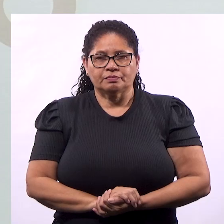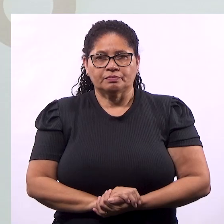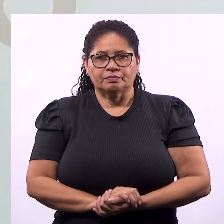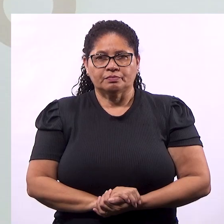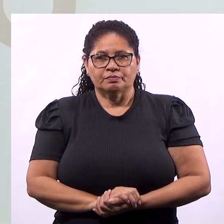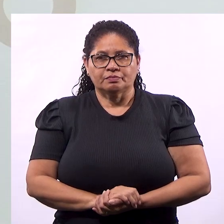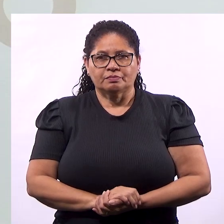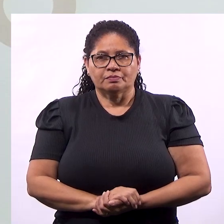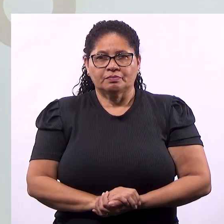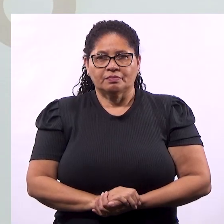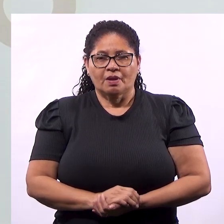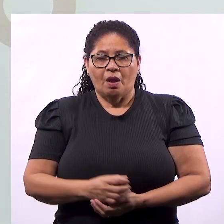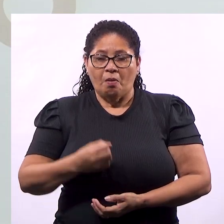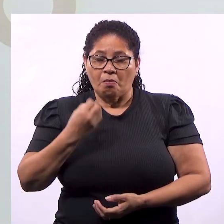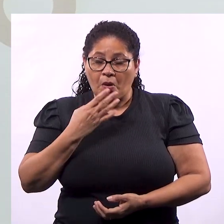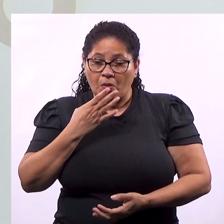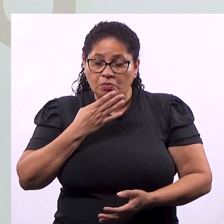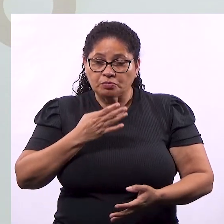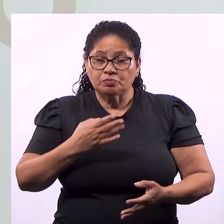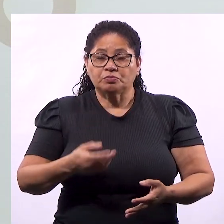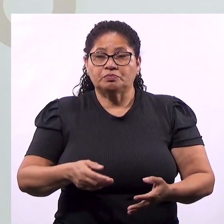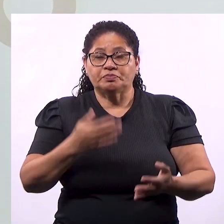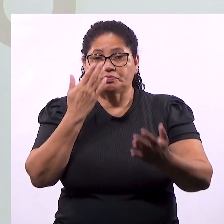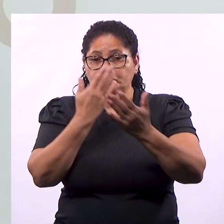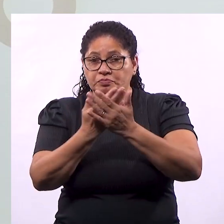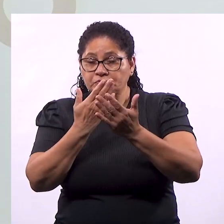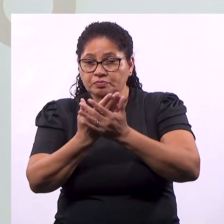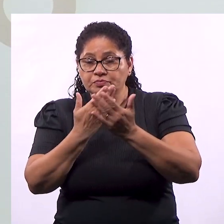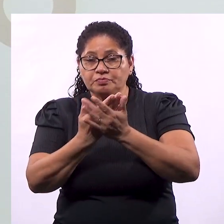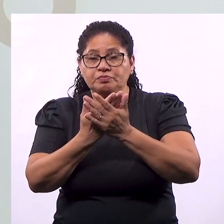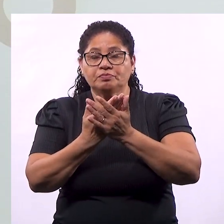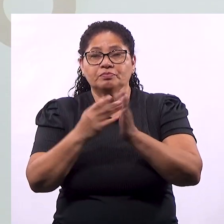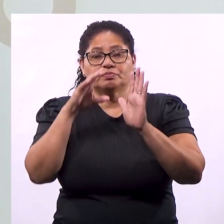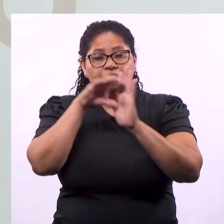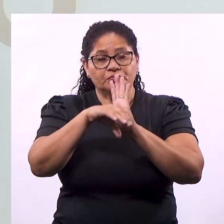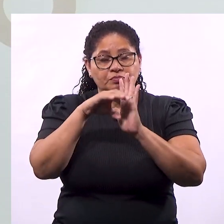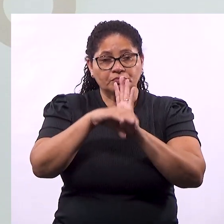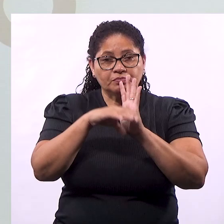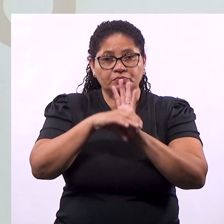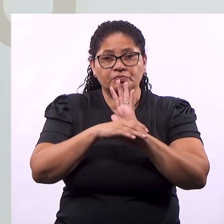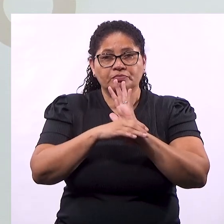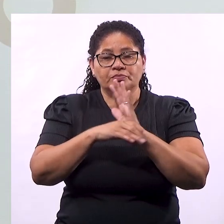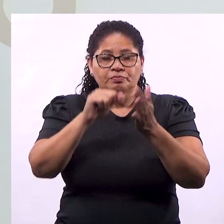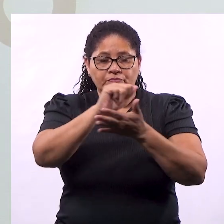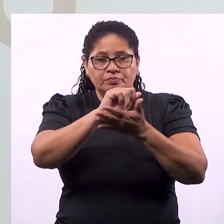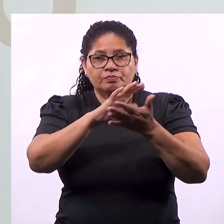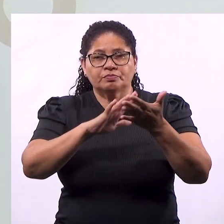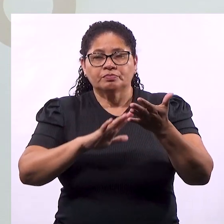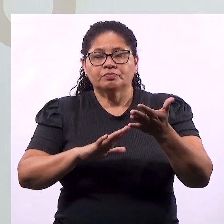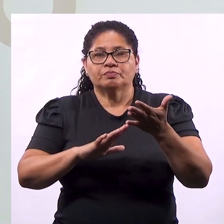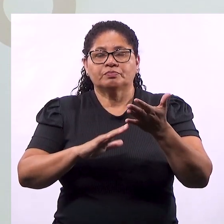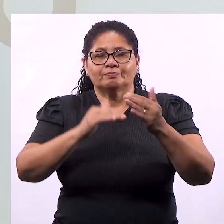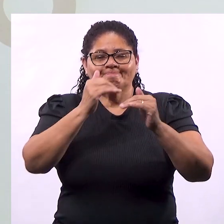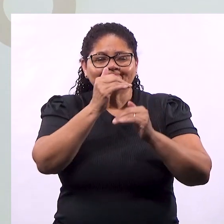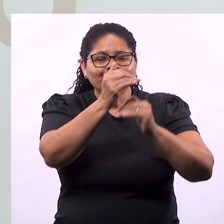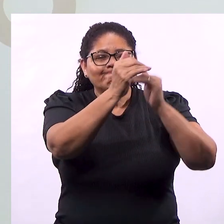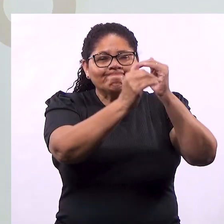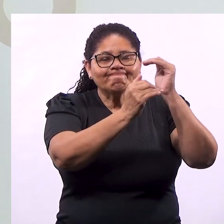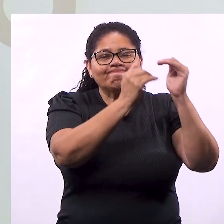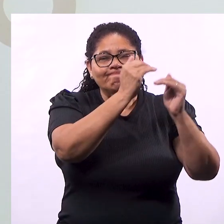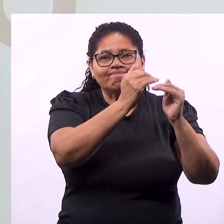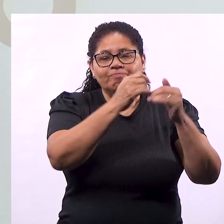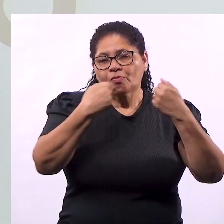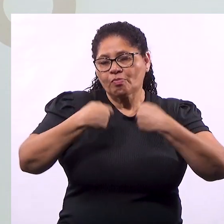Anabela bom nesse Episódio roteiro conceitual é uma das atividades que vocês vão